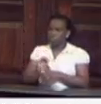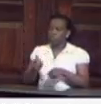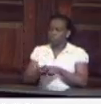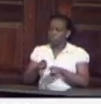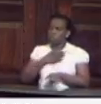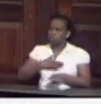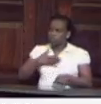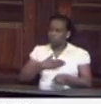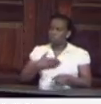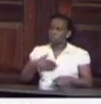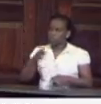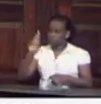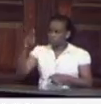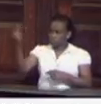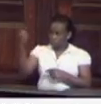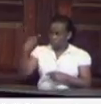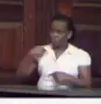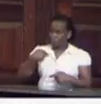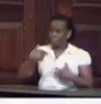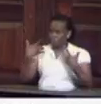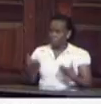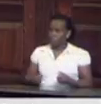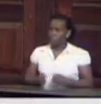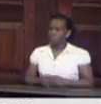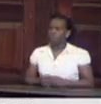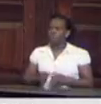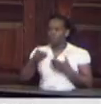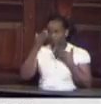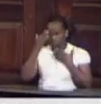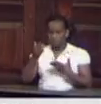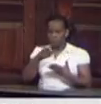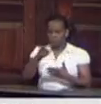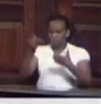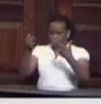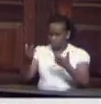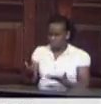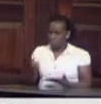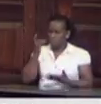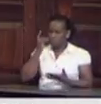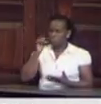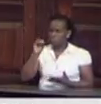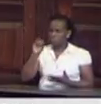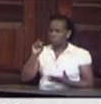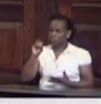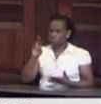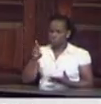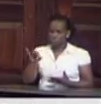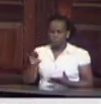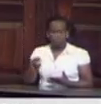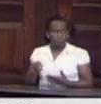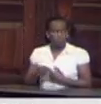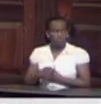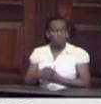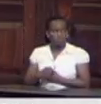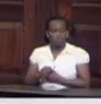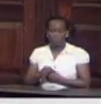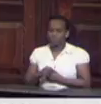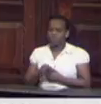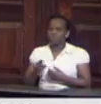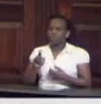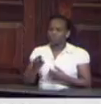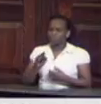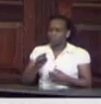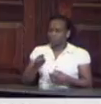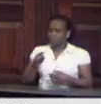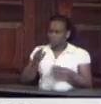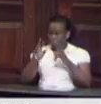orgulho de ser seu liderado nessa Assembleia Legislativa. Agradeço suas palavras, deputado Osório. E só na sua